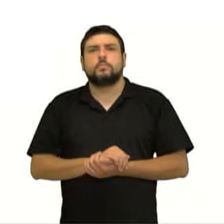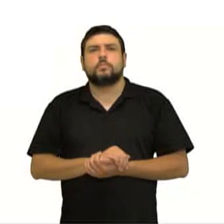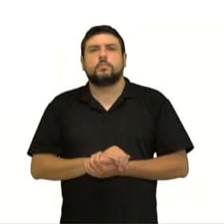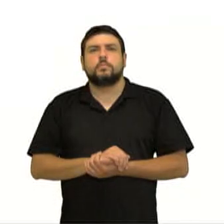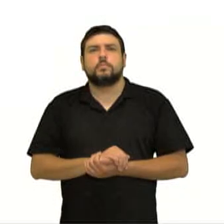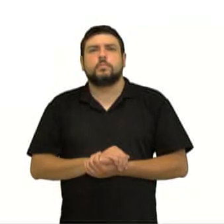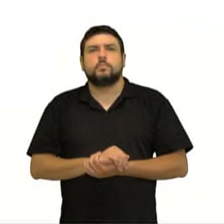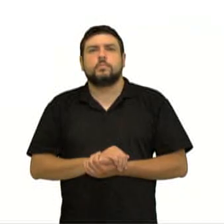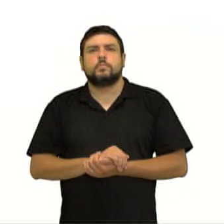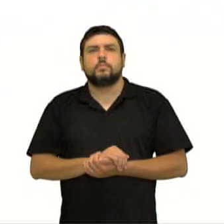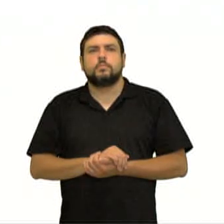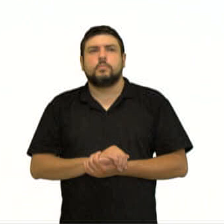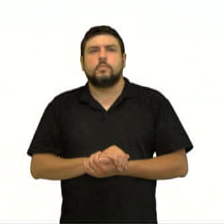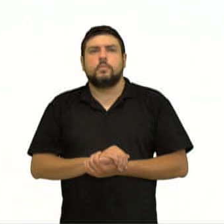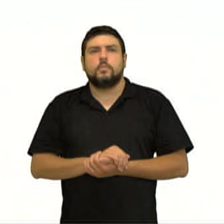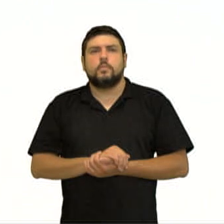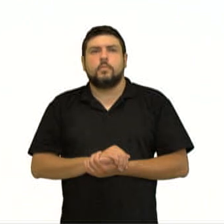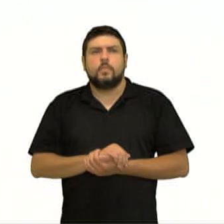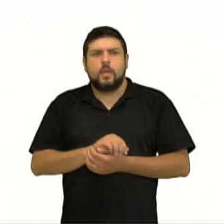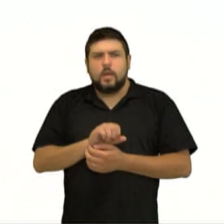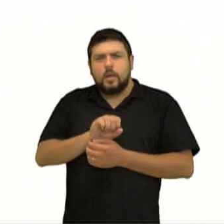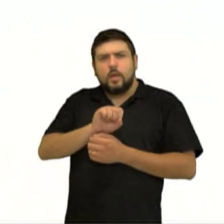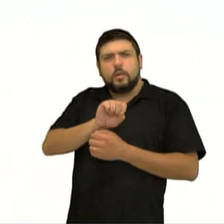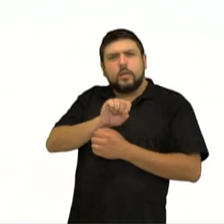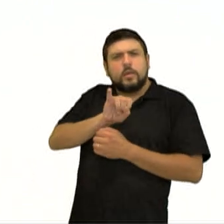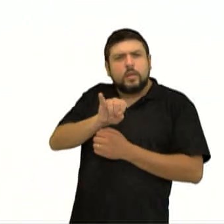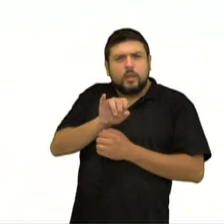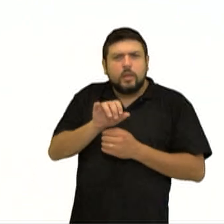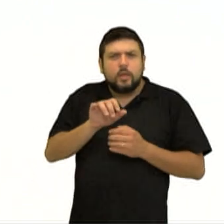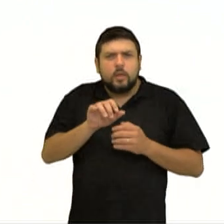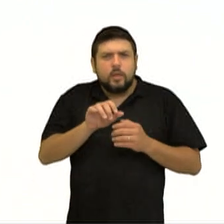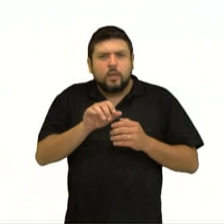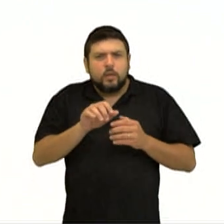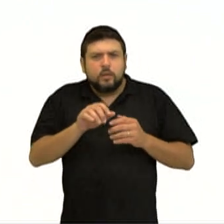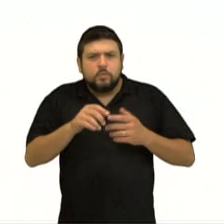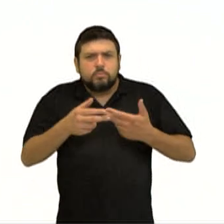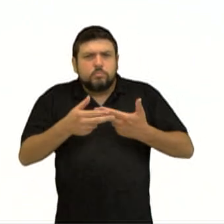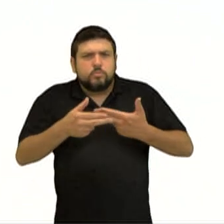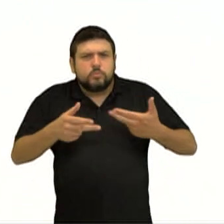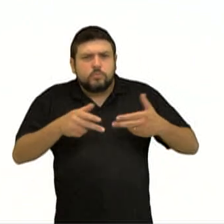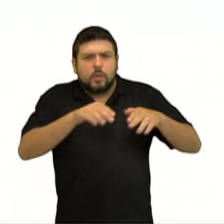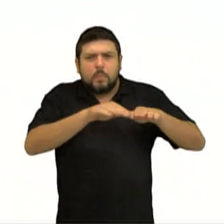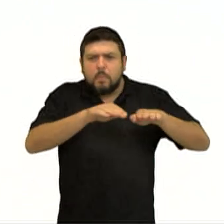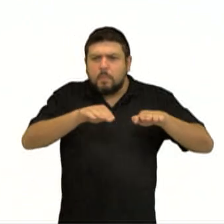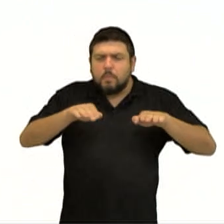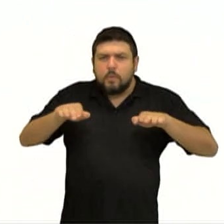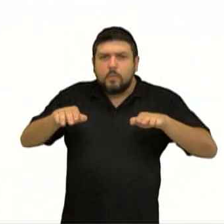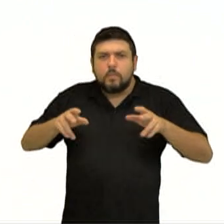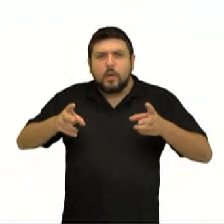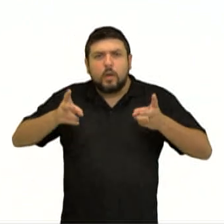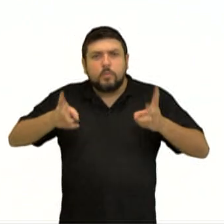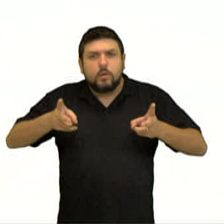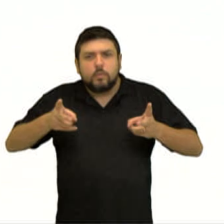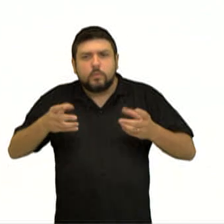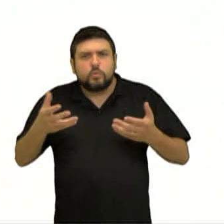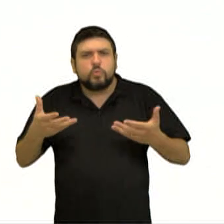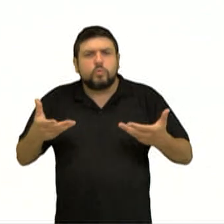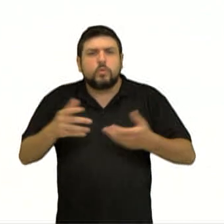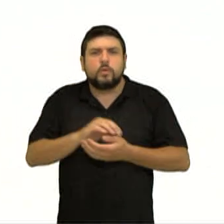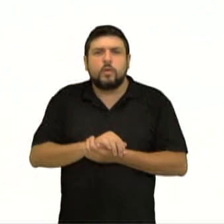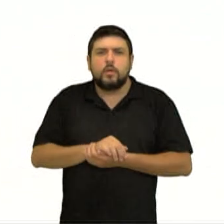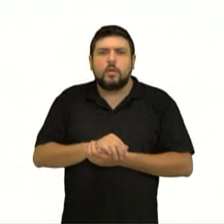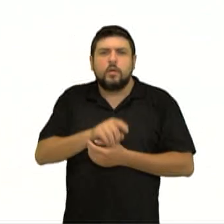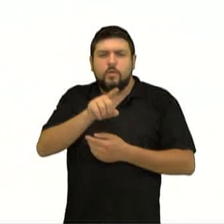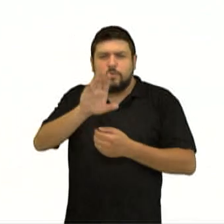se eu tiver vários corpos com várias velocidades, como é que a gente faz? Se você já jogou sinuca, com certeza, jogou de bilhar,